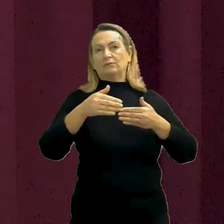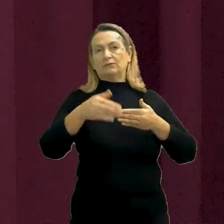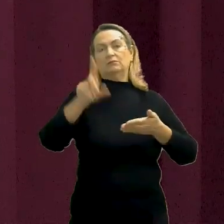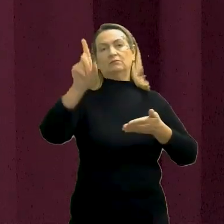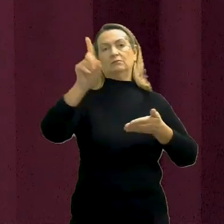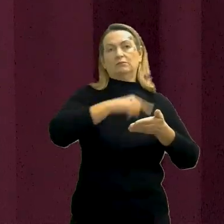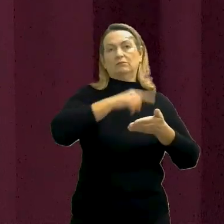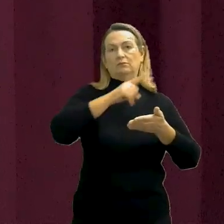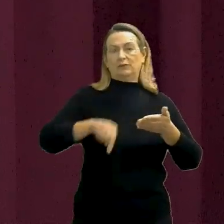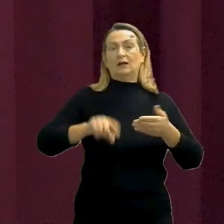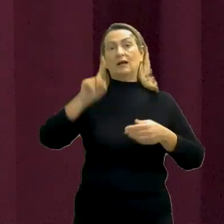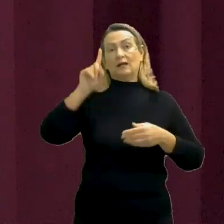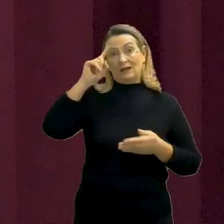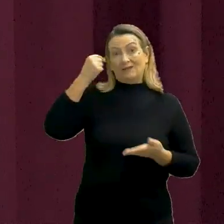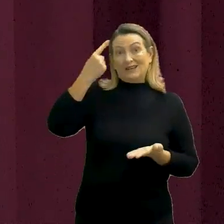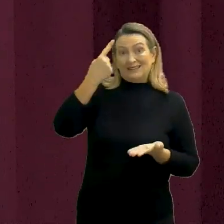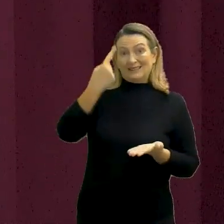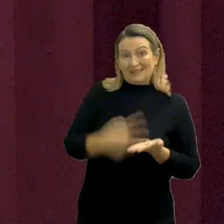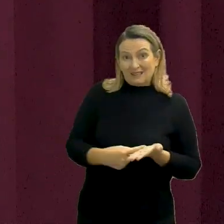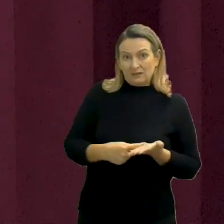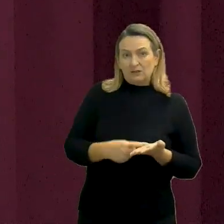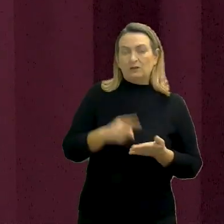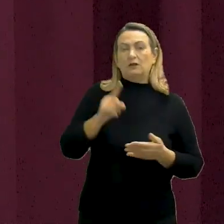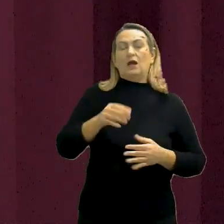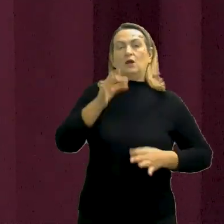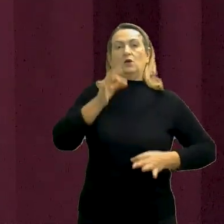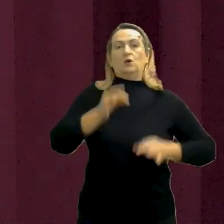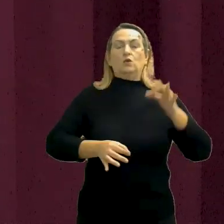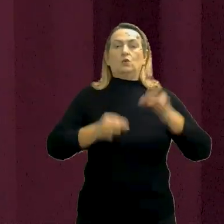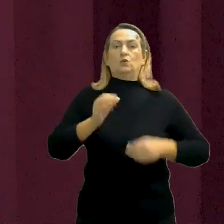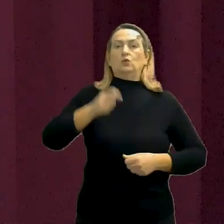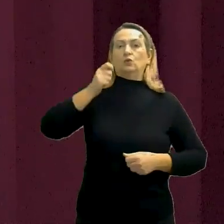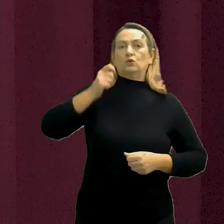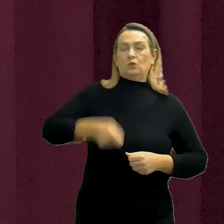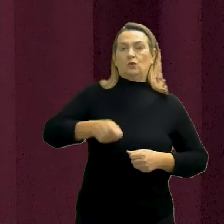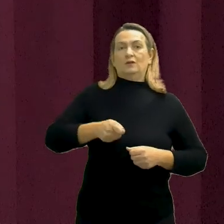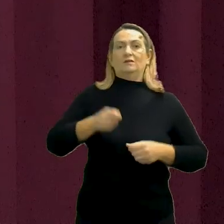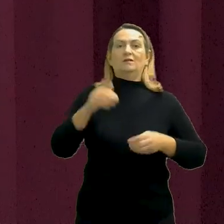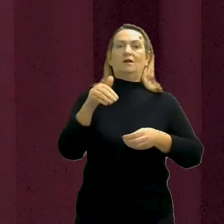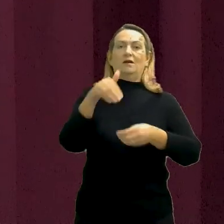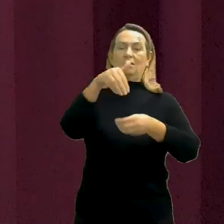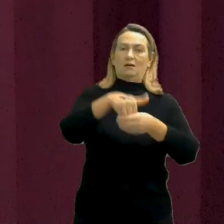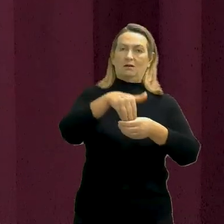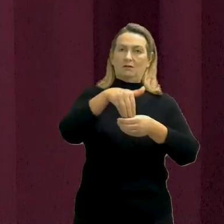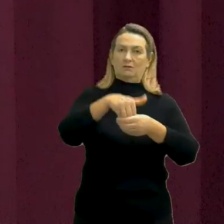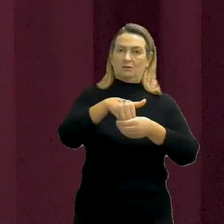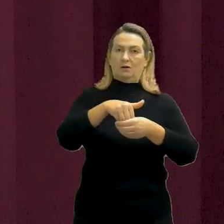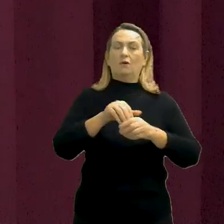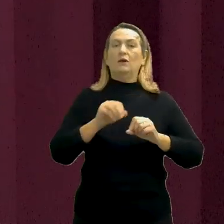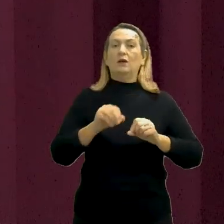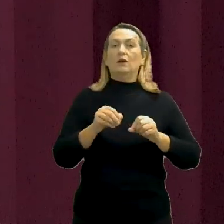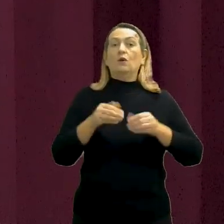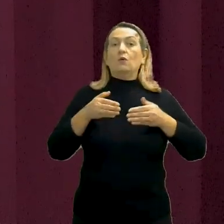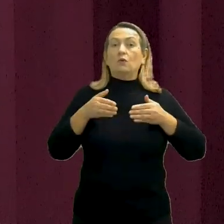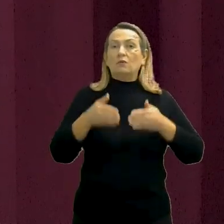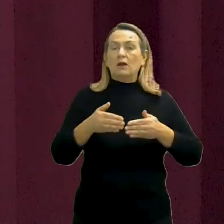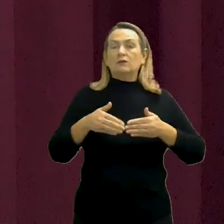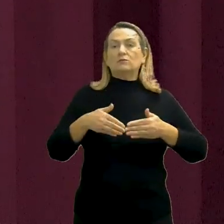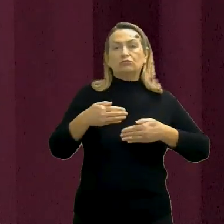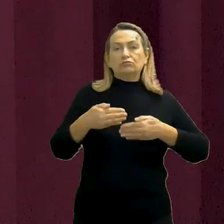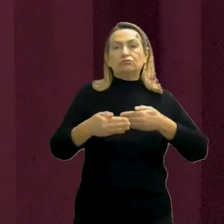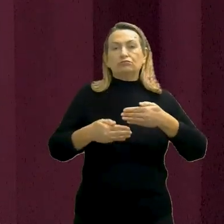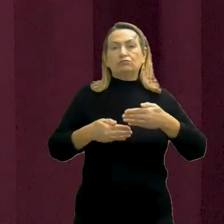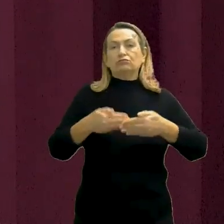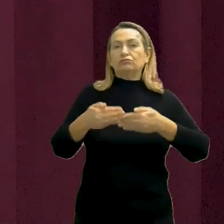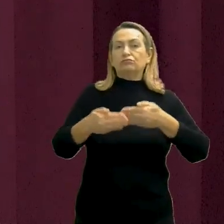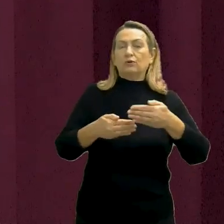ser o magistrado vai ser o Juiz Eleitoral E aí começa toda uma uma uma dinâmica eh